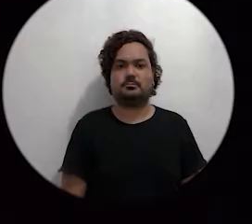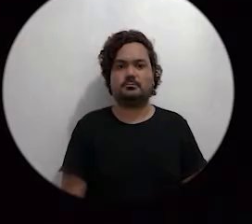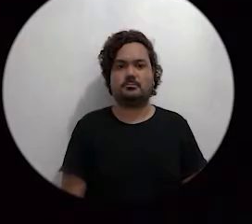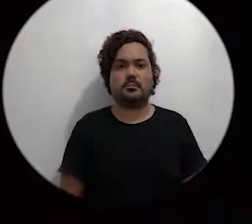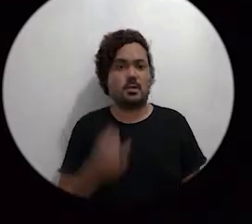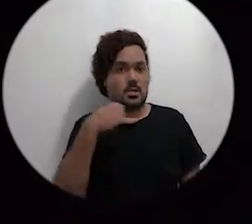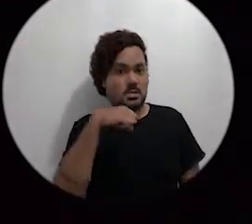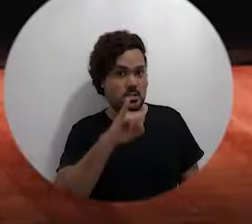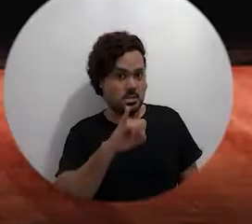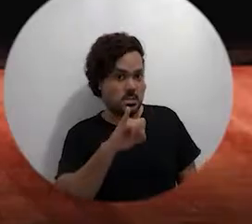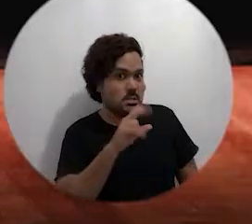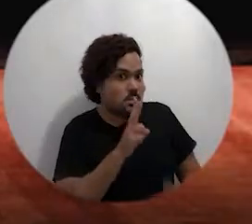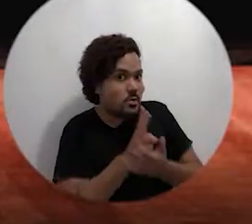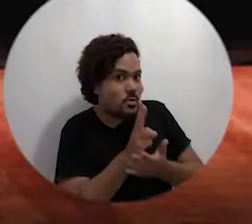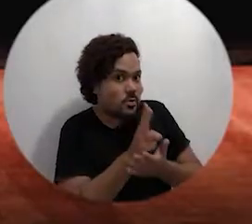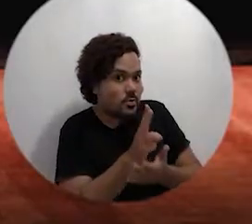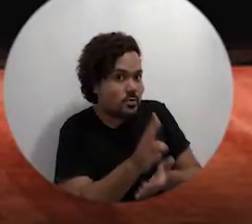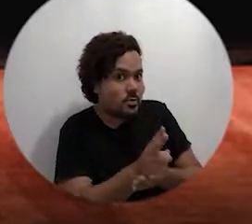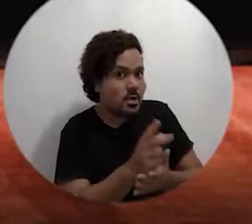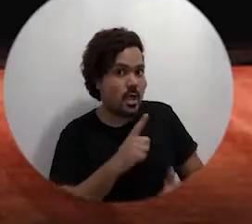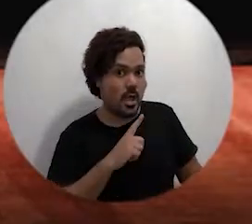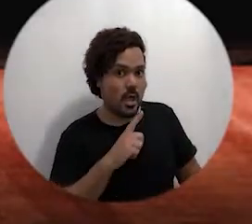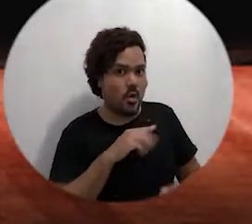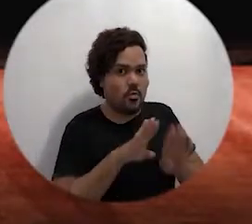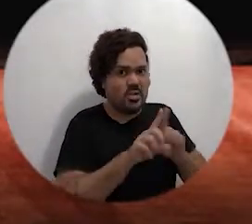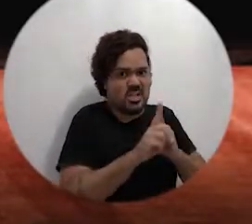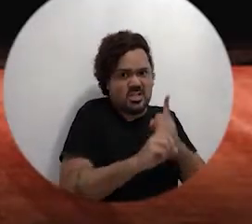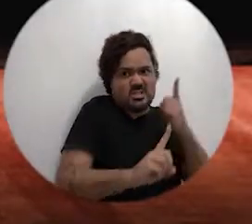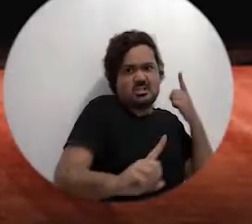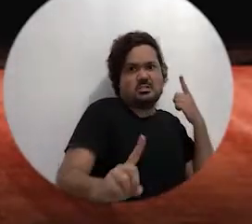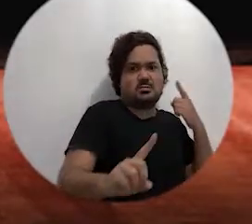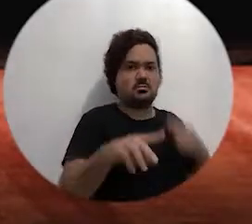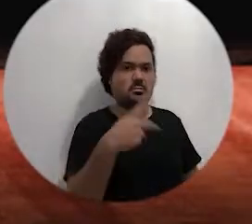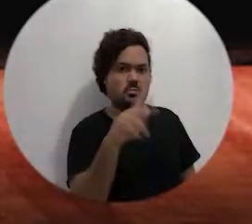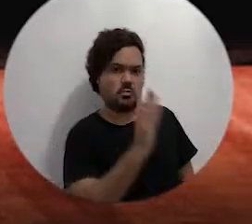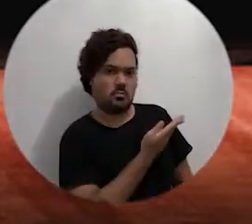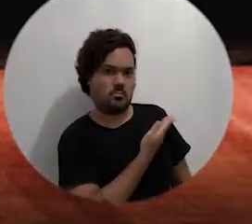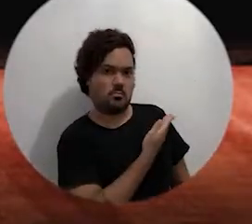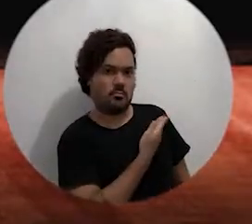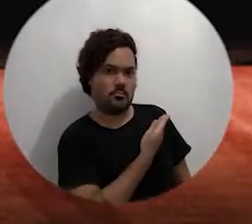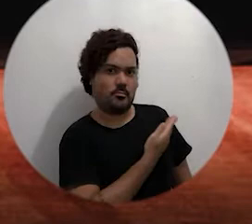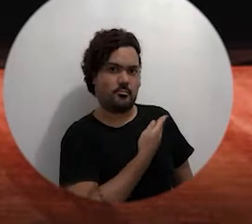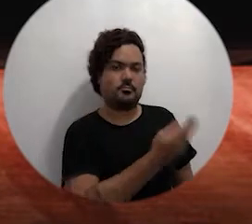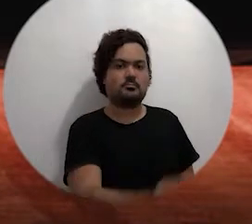Se continuar assim, eu vou ter que te afastar dessas amizades.